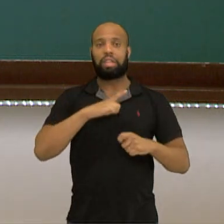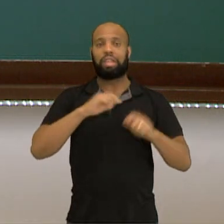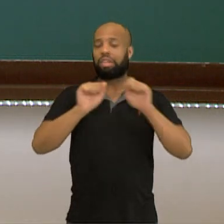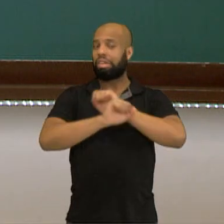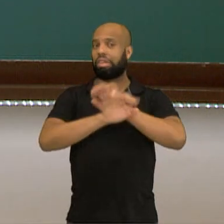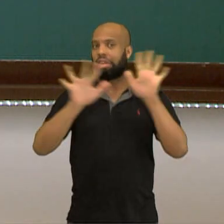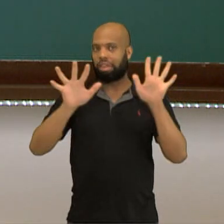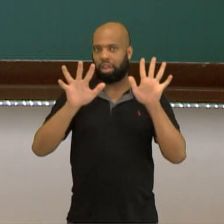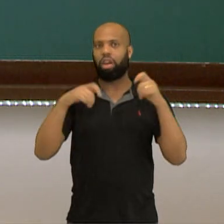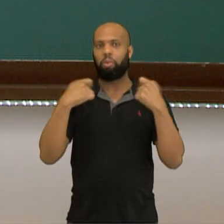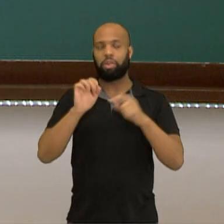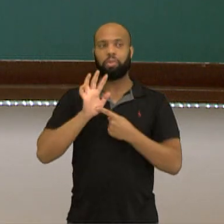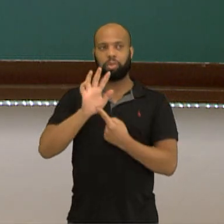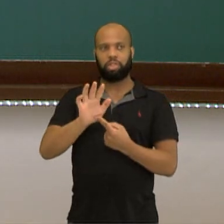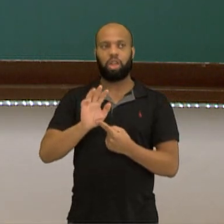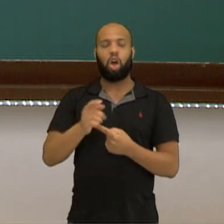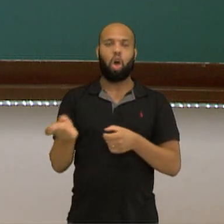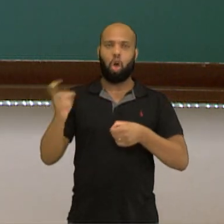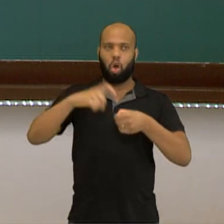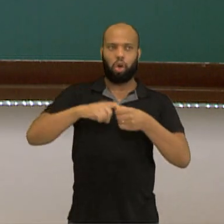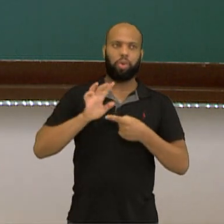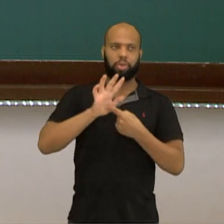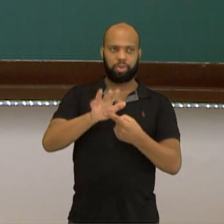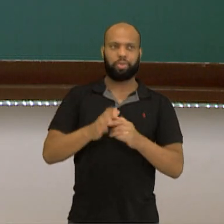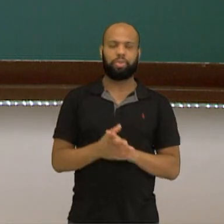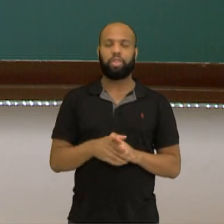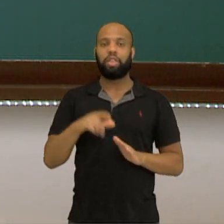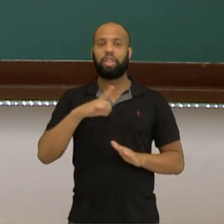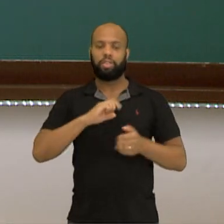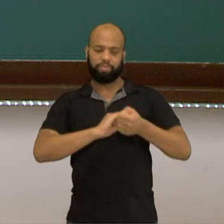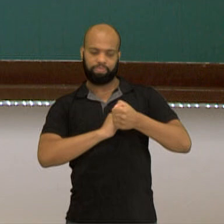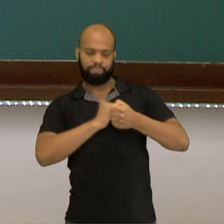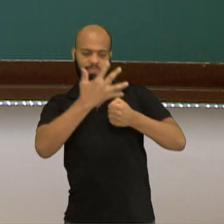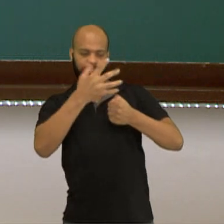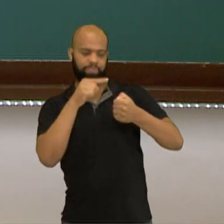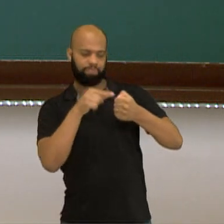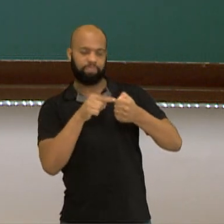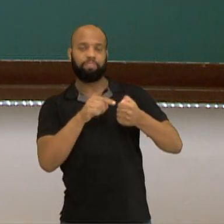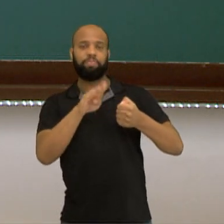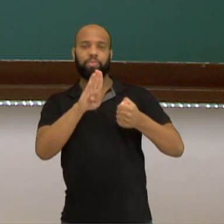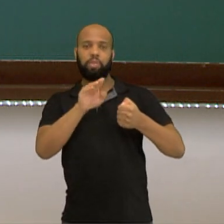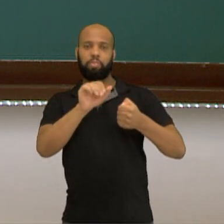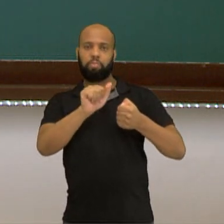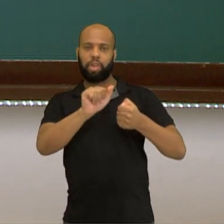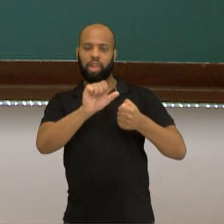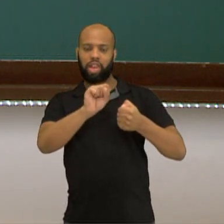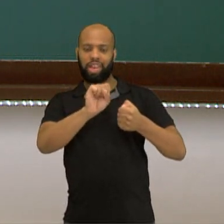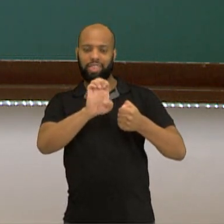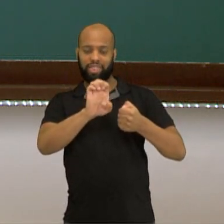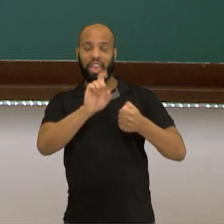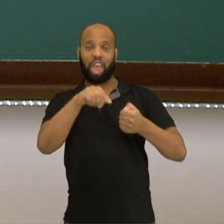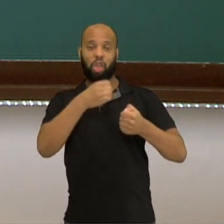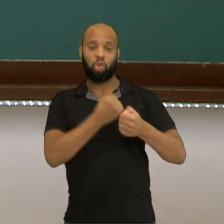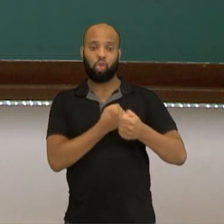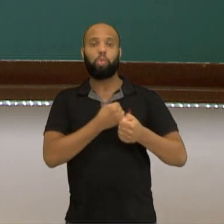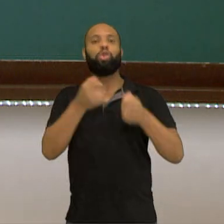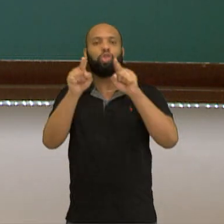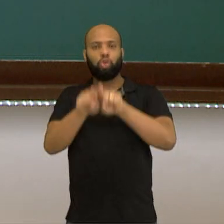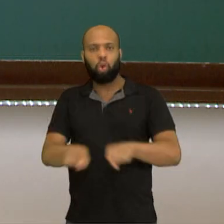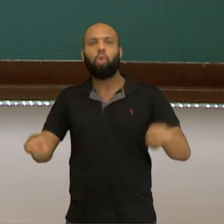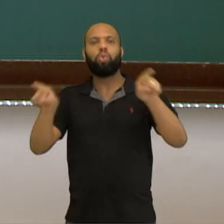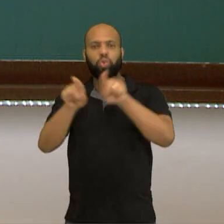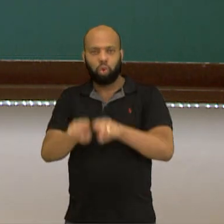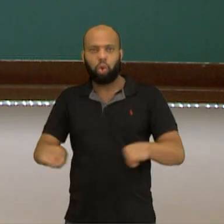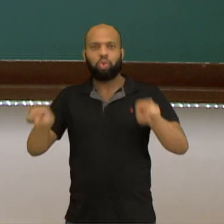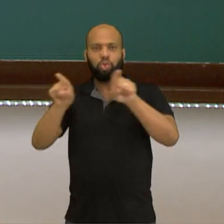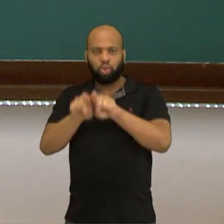claro para mim, a prof vai voltar aqui um pouquinho, que a base é o número que se repete, é o fator que